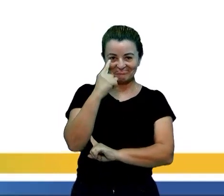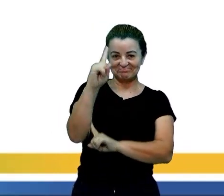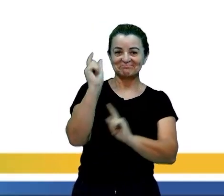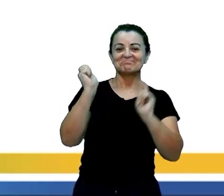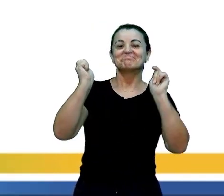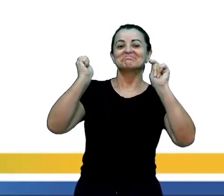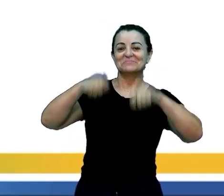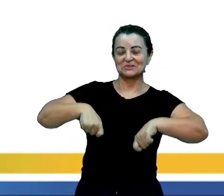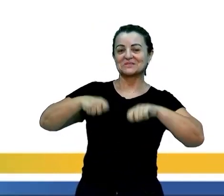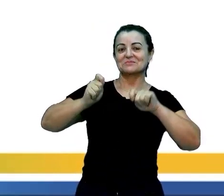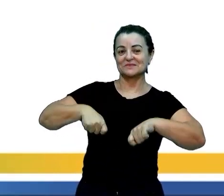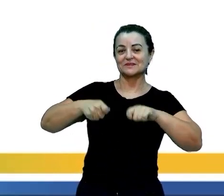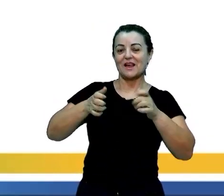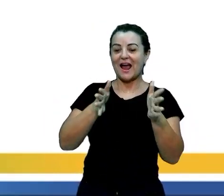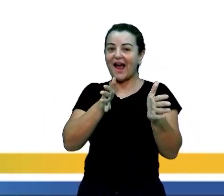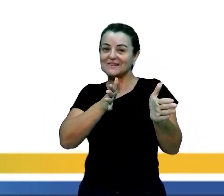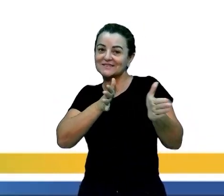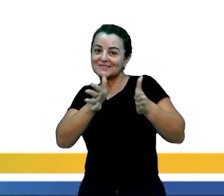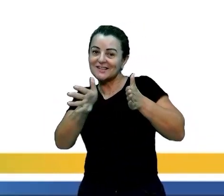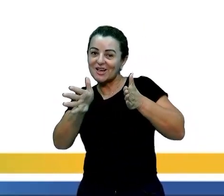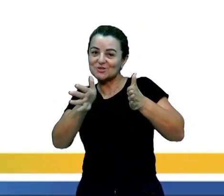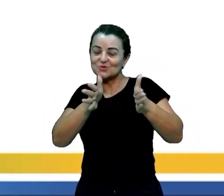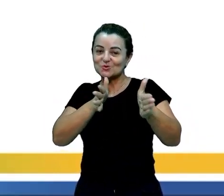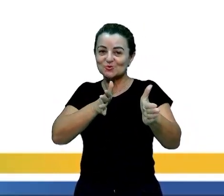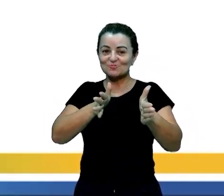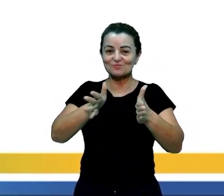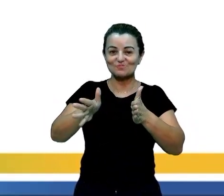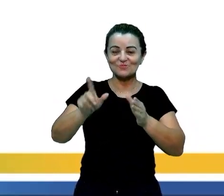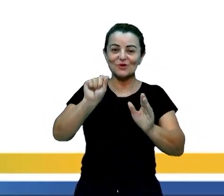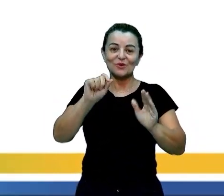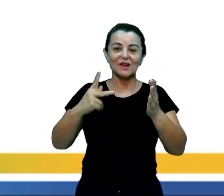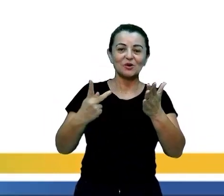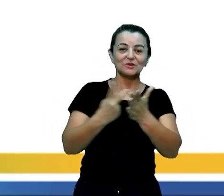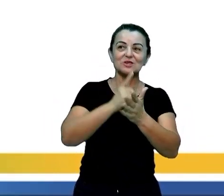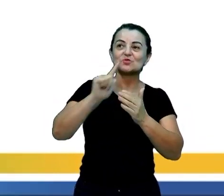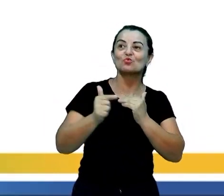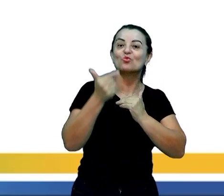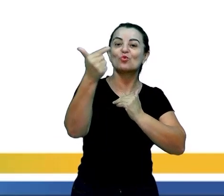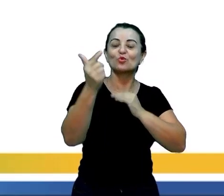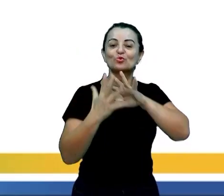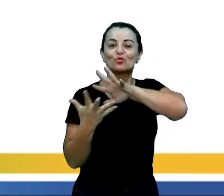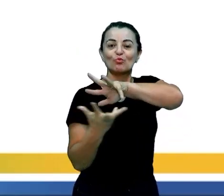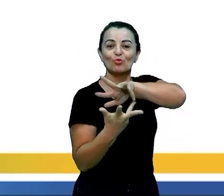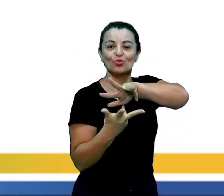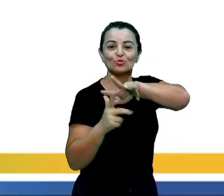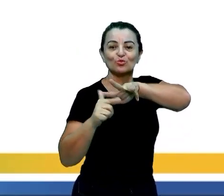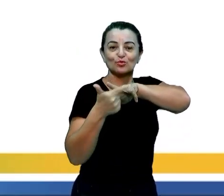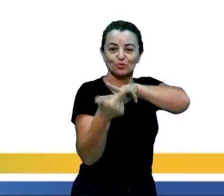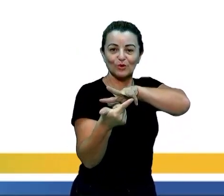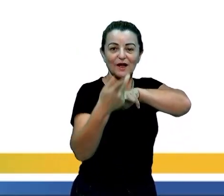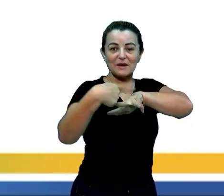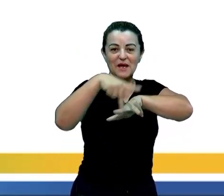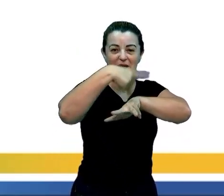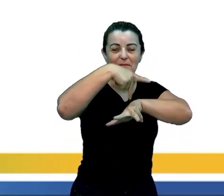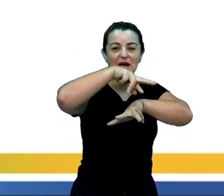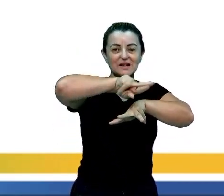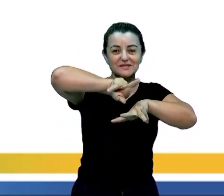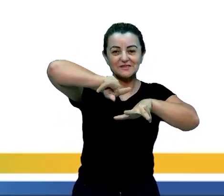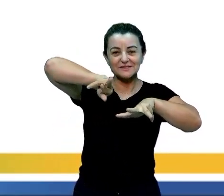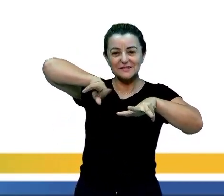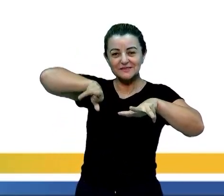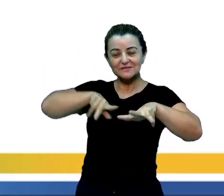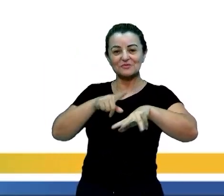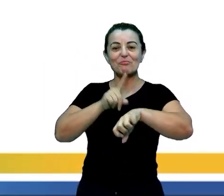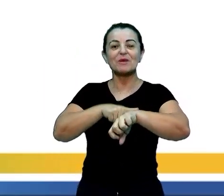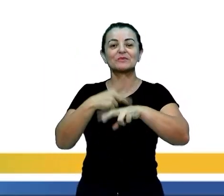possibilita esse acesso ao que acontece do outro lado do mundo em tempo real, no mesmo momento em que isso